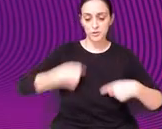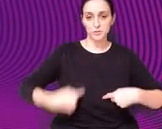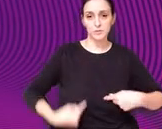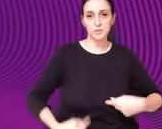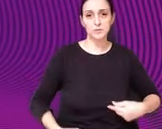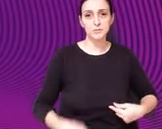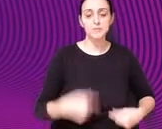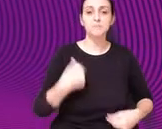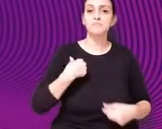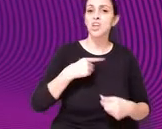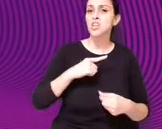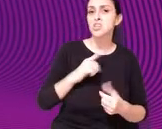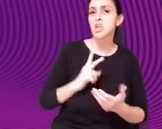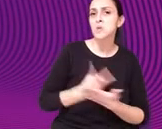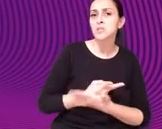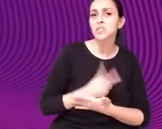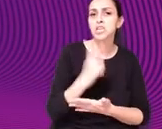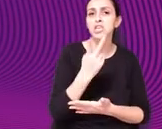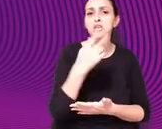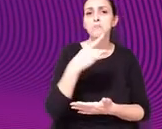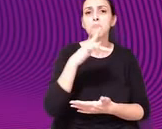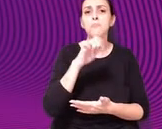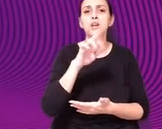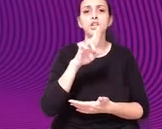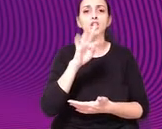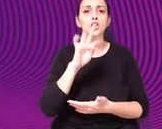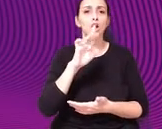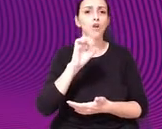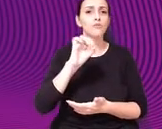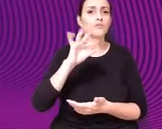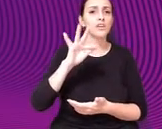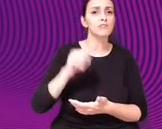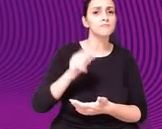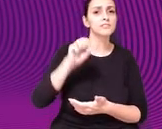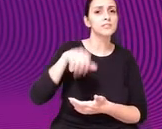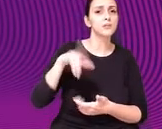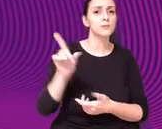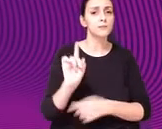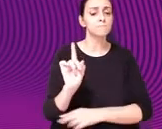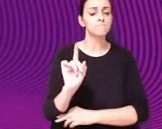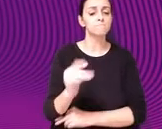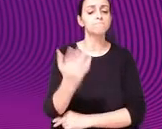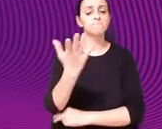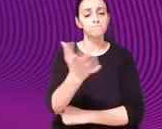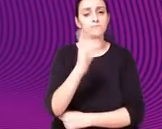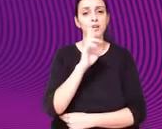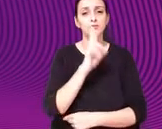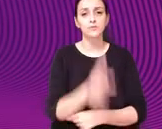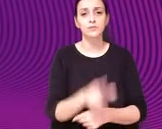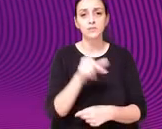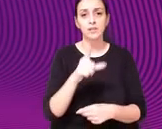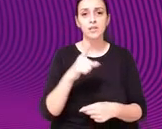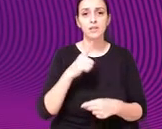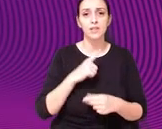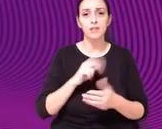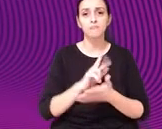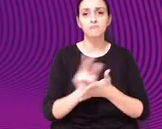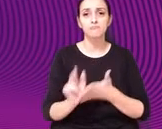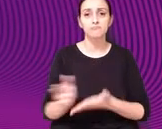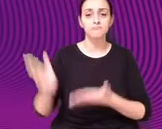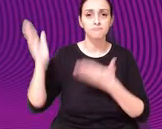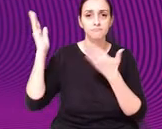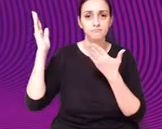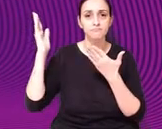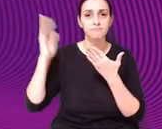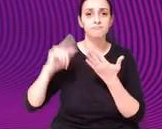acontecendo comigo? Por que eu estou piorando? E o laudo é esse. Há uma hipodifusa, um discreto aumento das